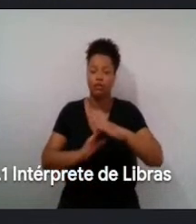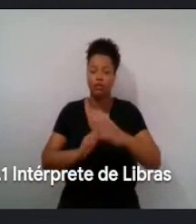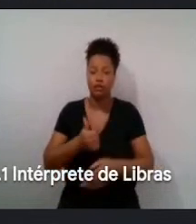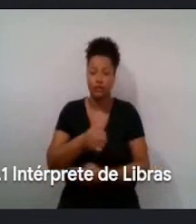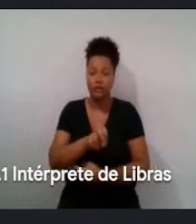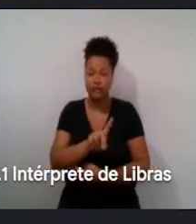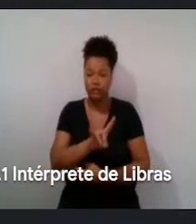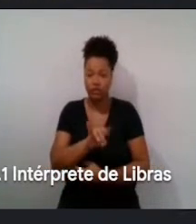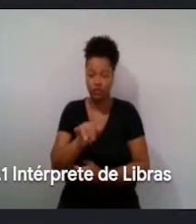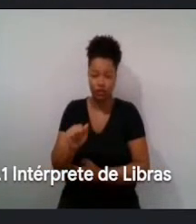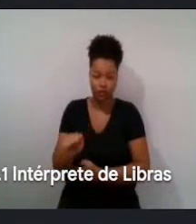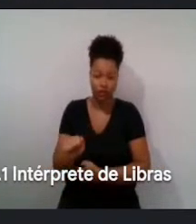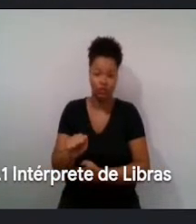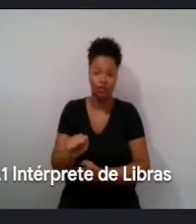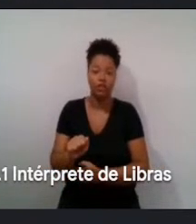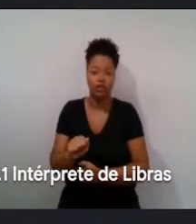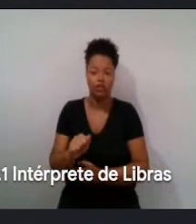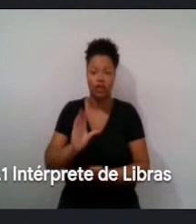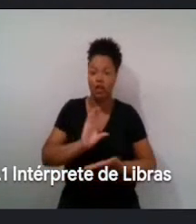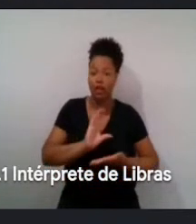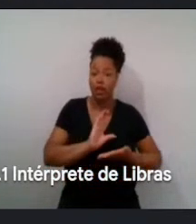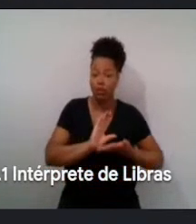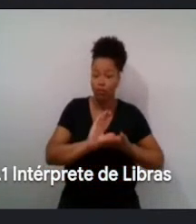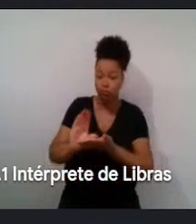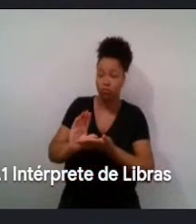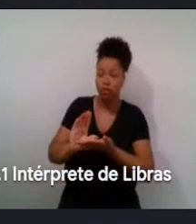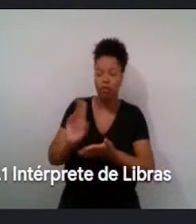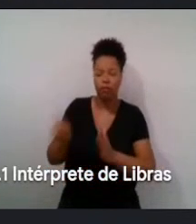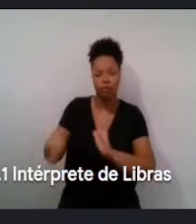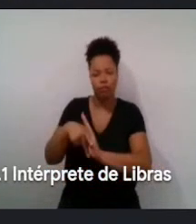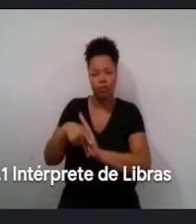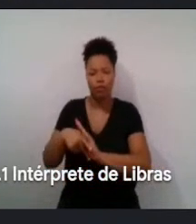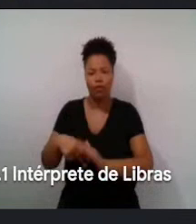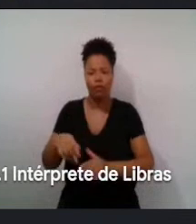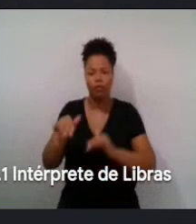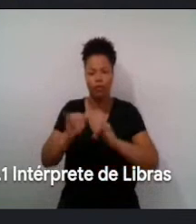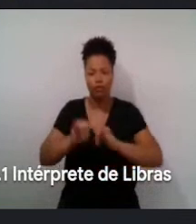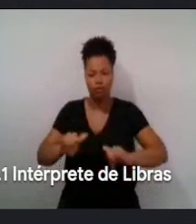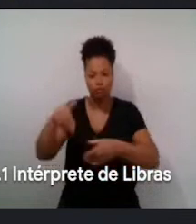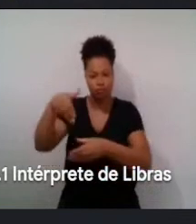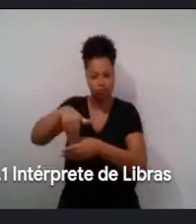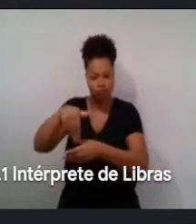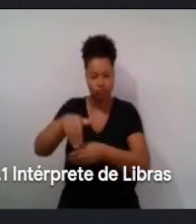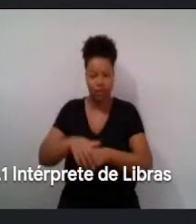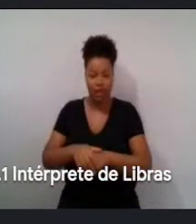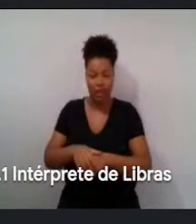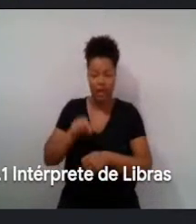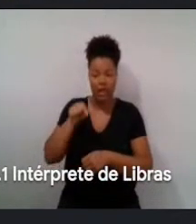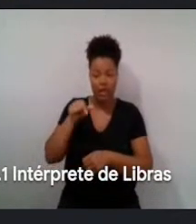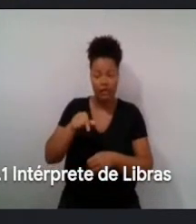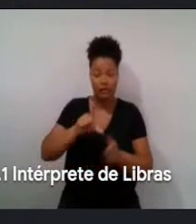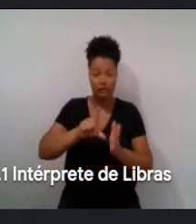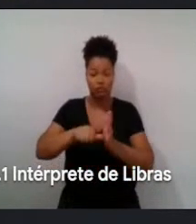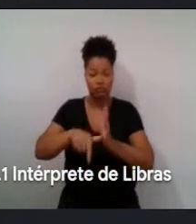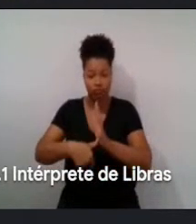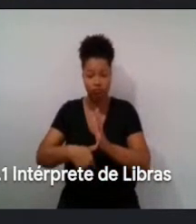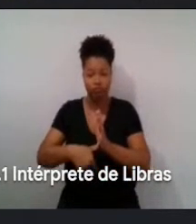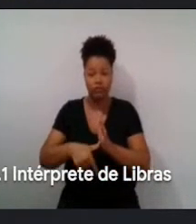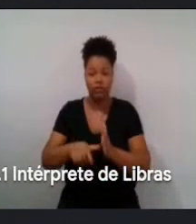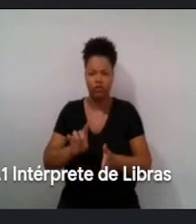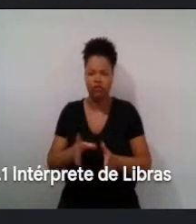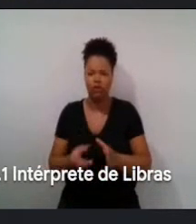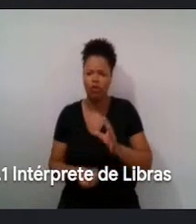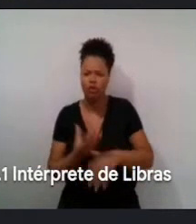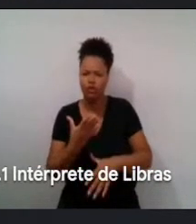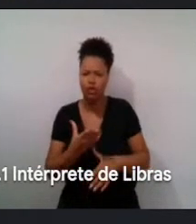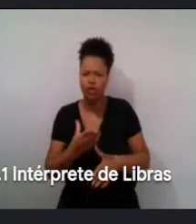as doações de campanha. Mas a jurisprudência desse tribunal entende que esse atraso não gera por si só